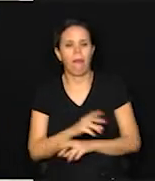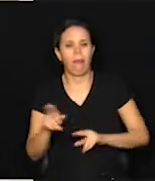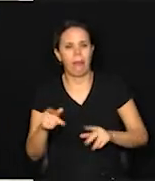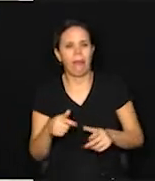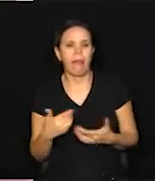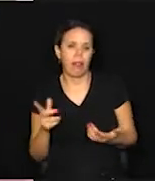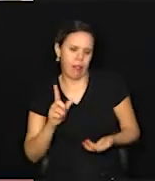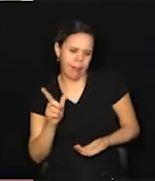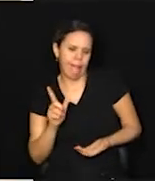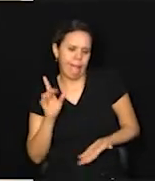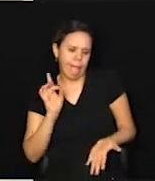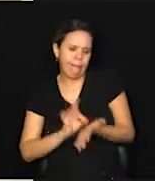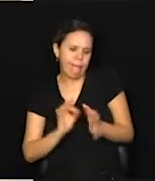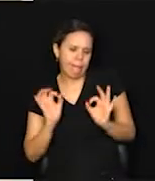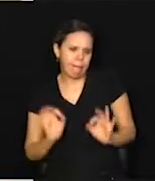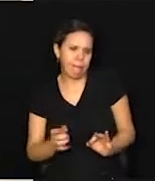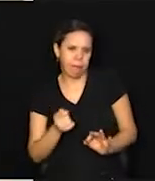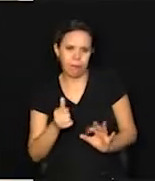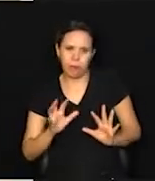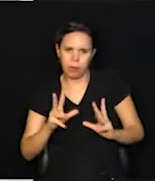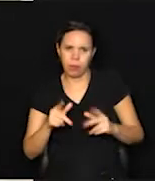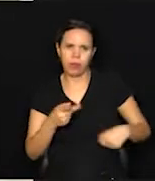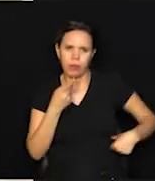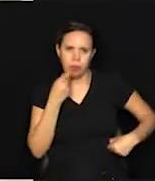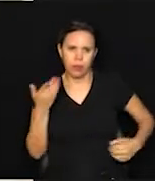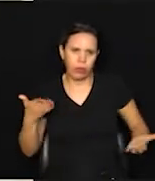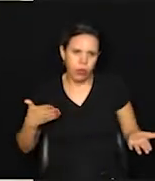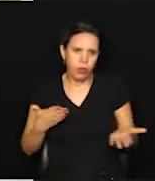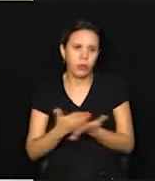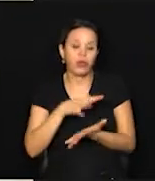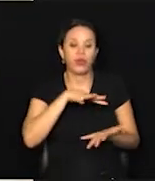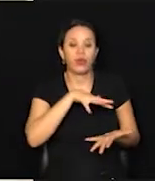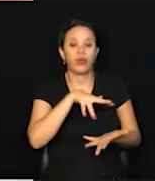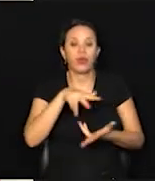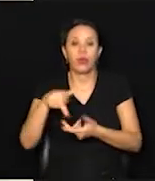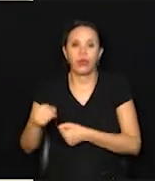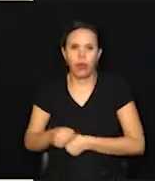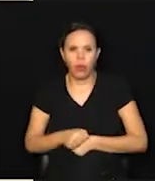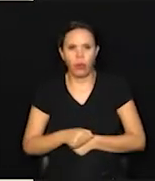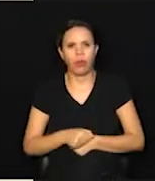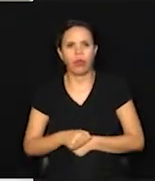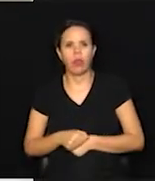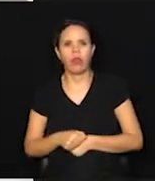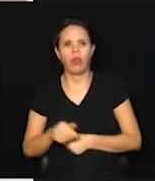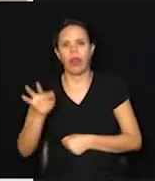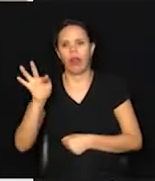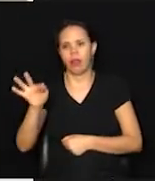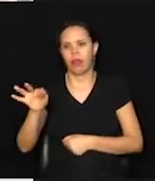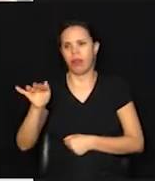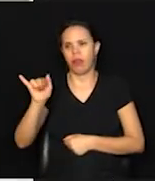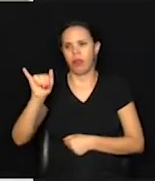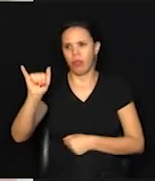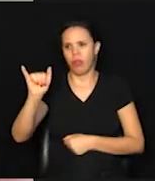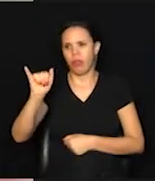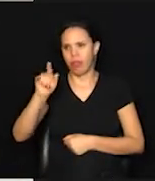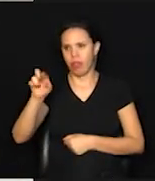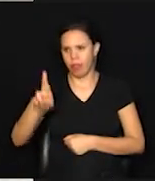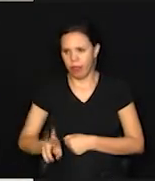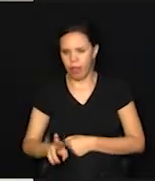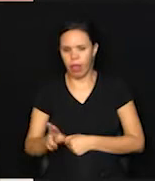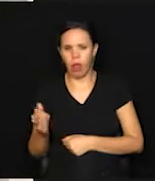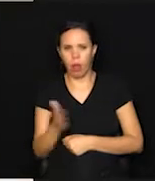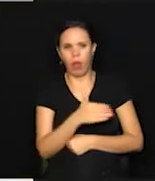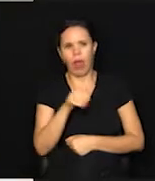distintas, é claro, mas efetivas quase todas essas que hoje estão aprovadas pelo mundo afora, né? A vacina da Pfizer, a vacina da AstraZeneca,